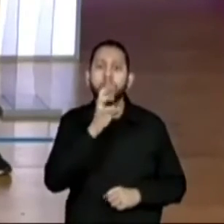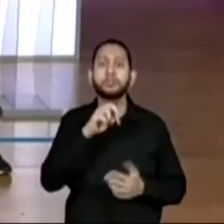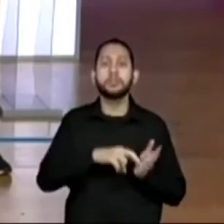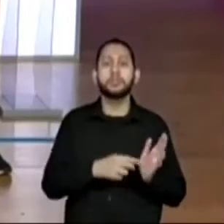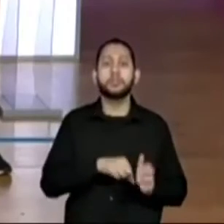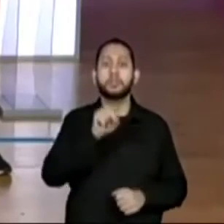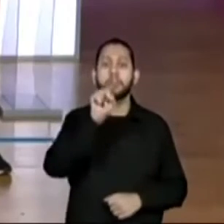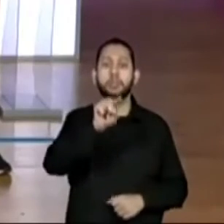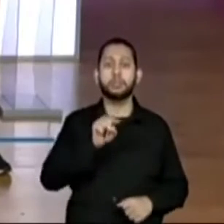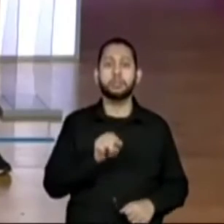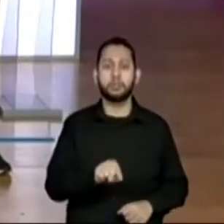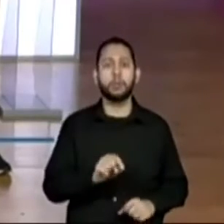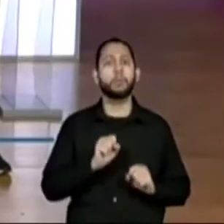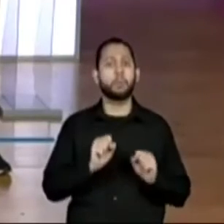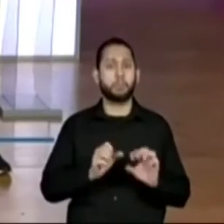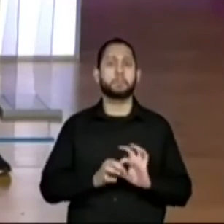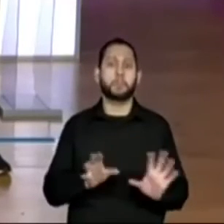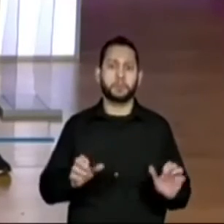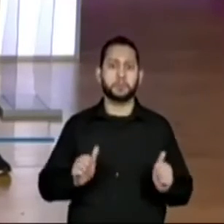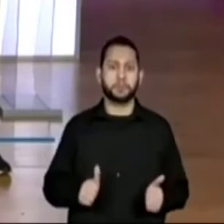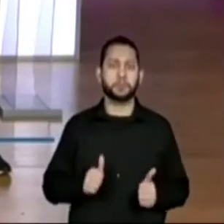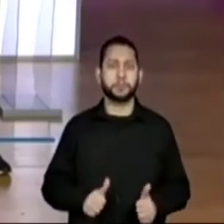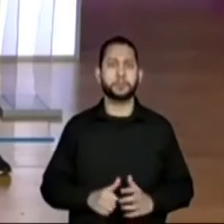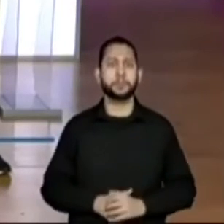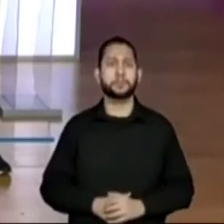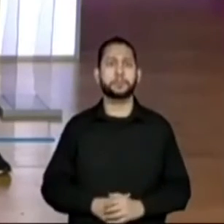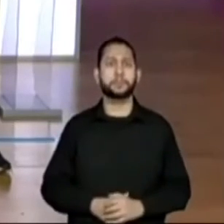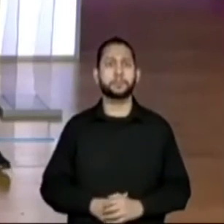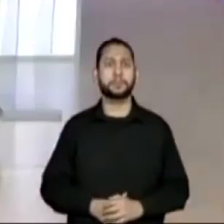Isso não altera o sentido do nosso texto.